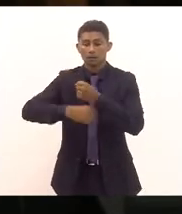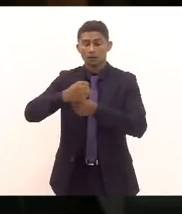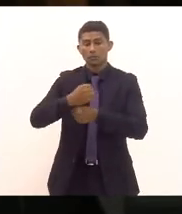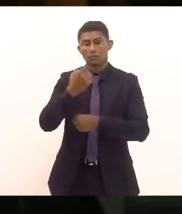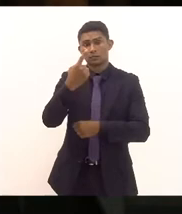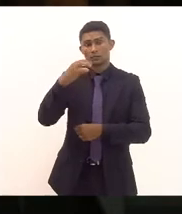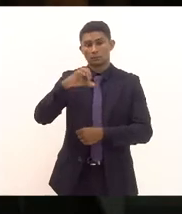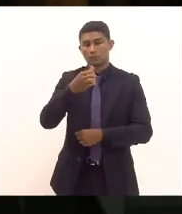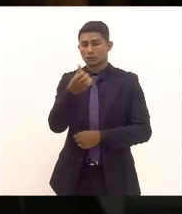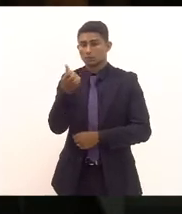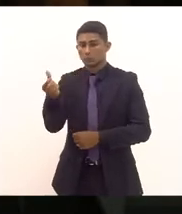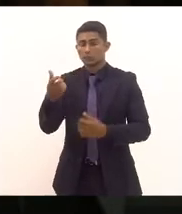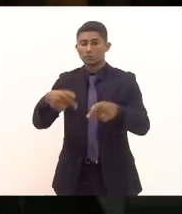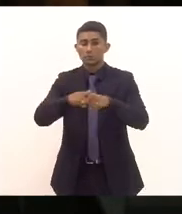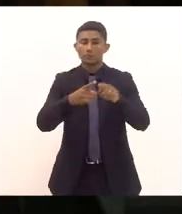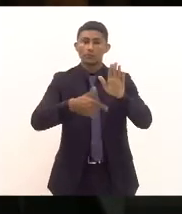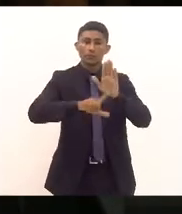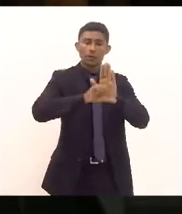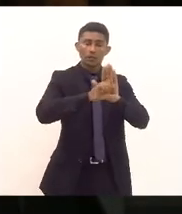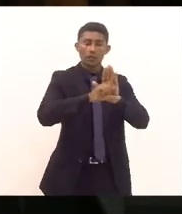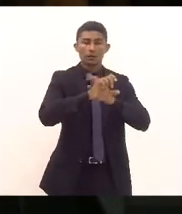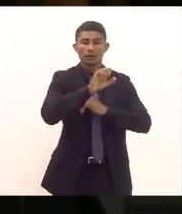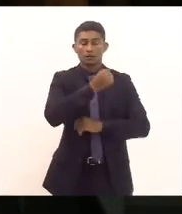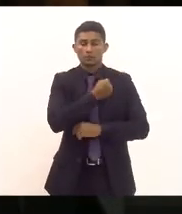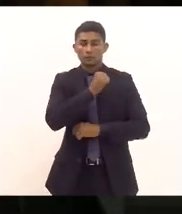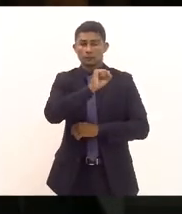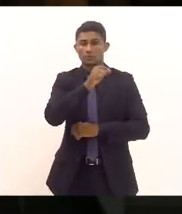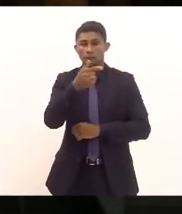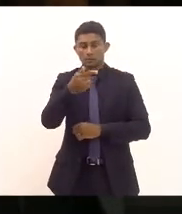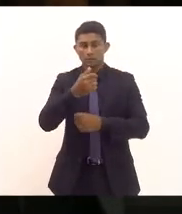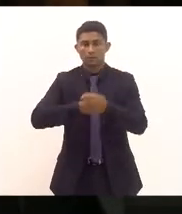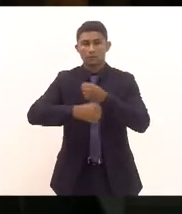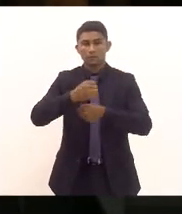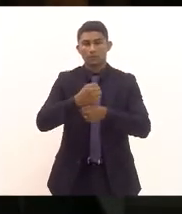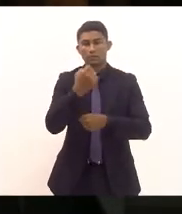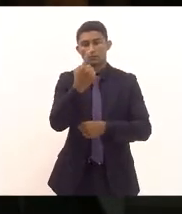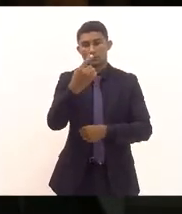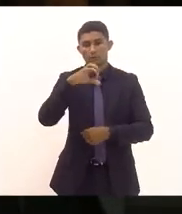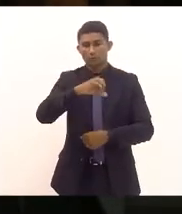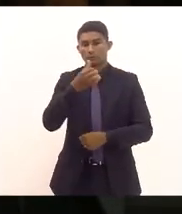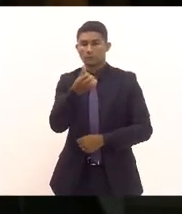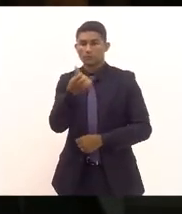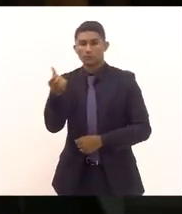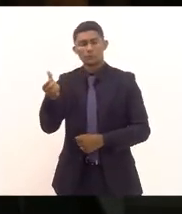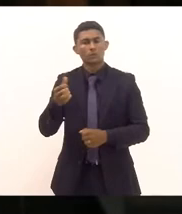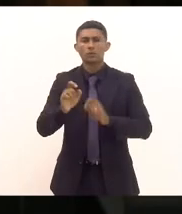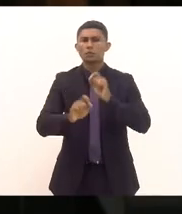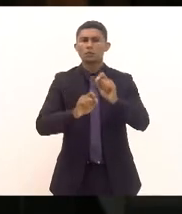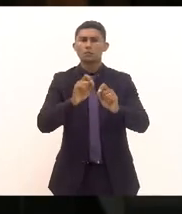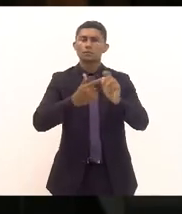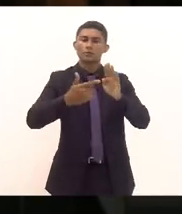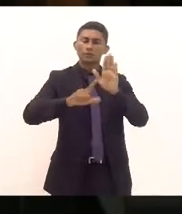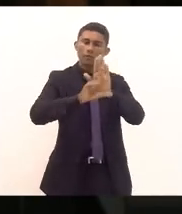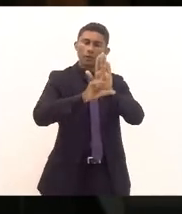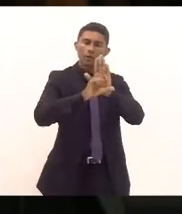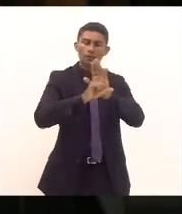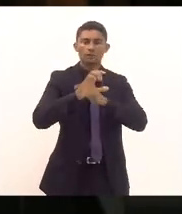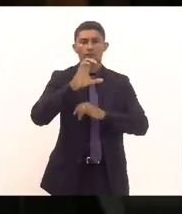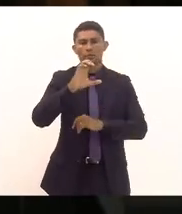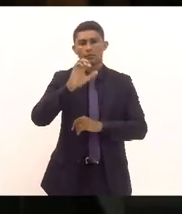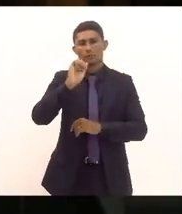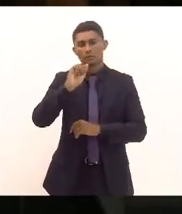e a lei complementar 87/96 a famosa lei kandir